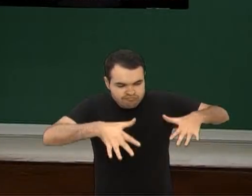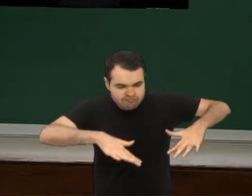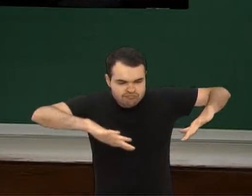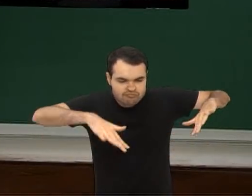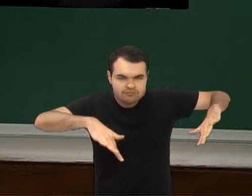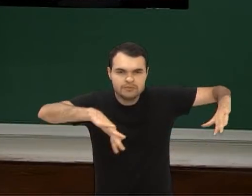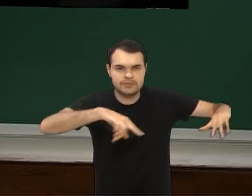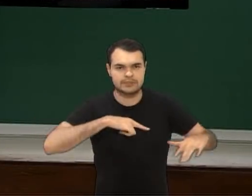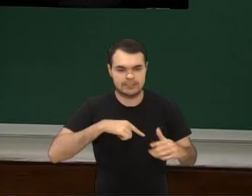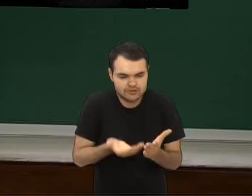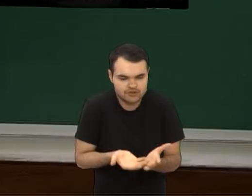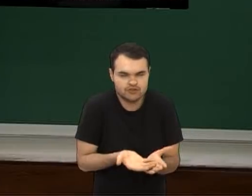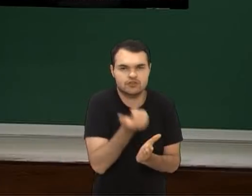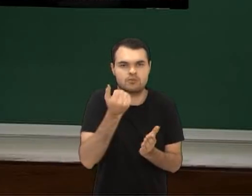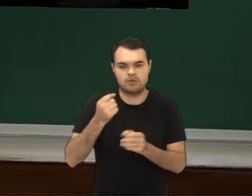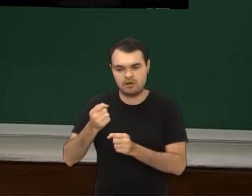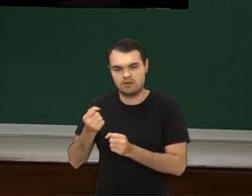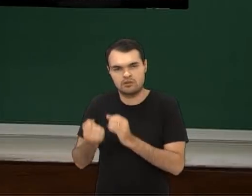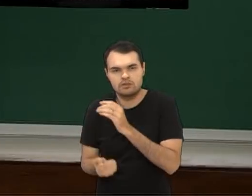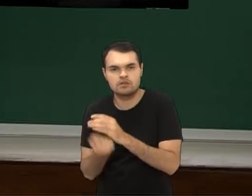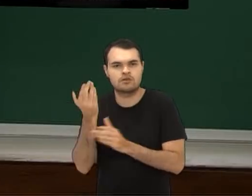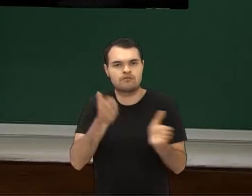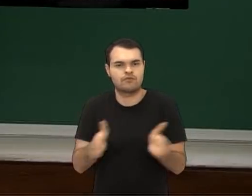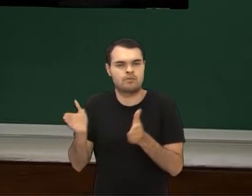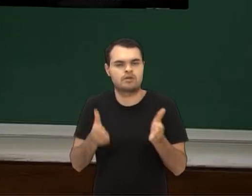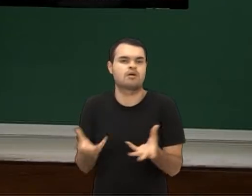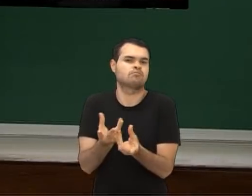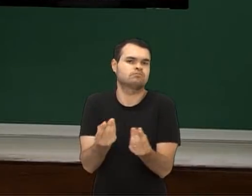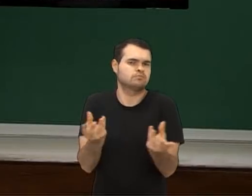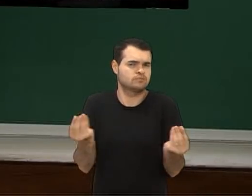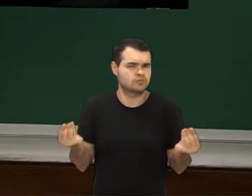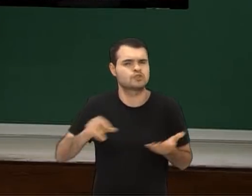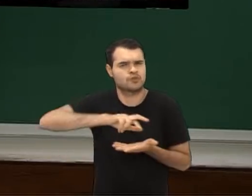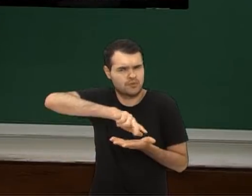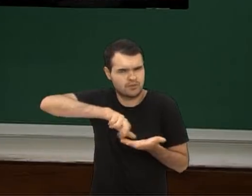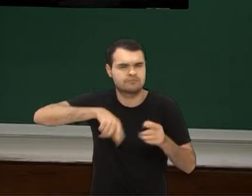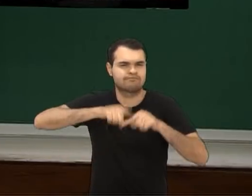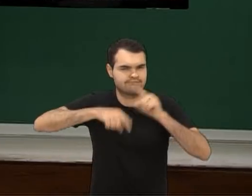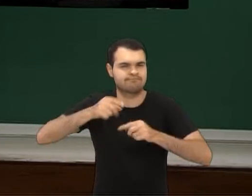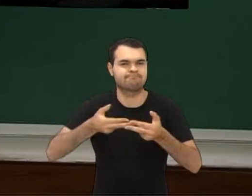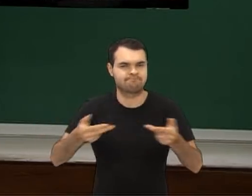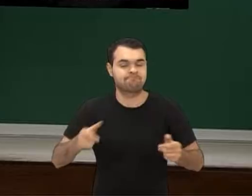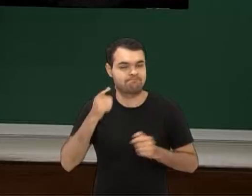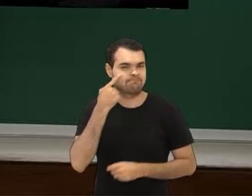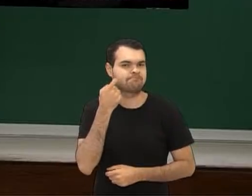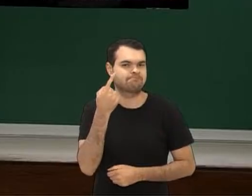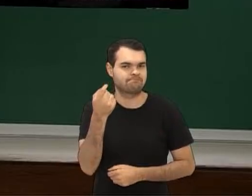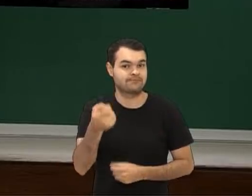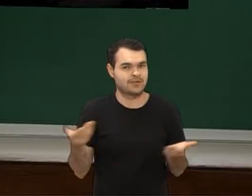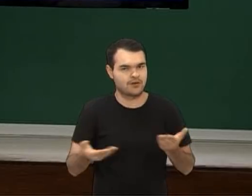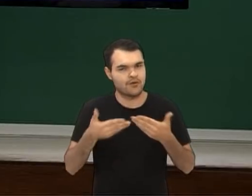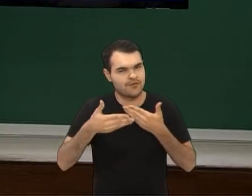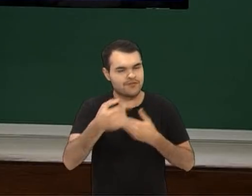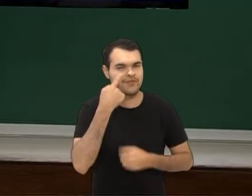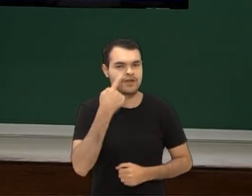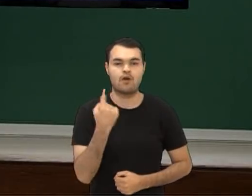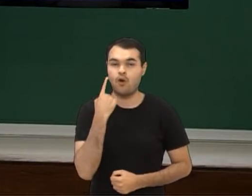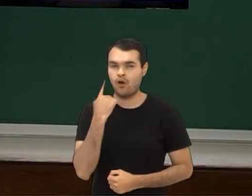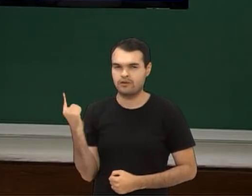é extraído para fabricar muitas coisas interessantes que a gente vai ver agora. Olha